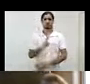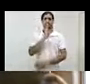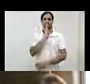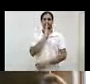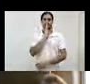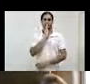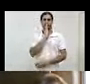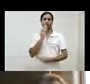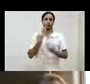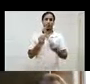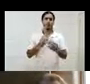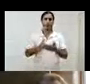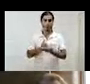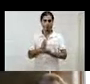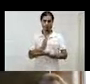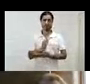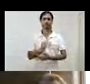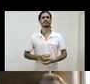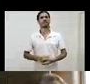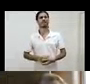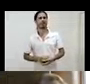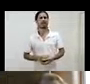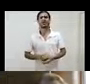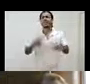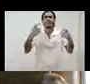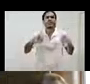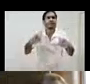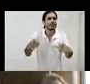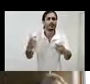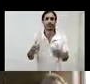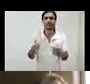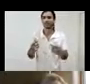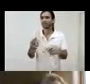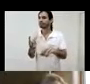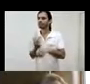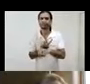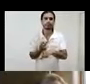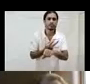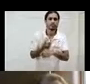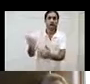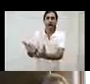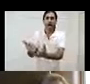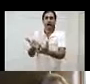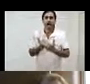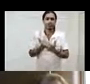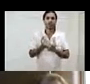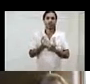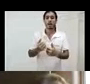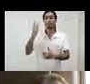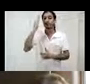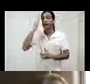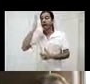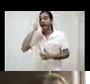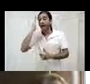anteriormente. Onde encontrar subsídios para compreender o campo social, onde esteja